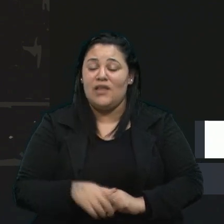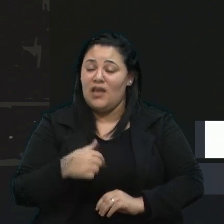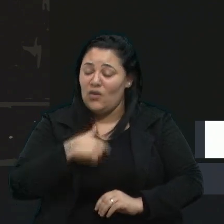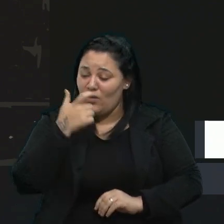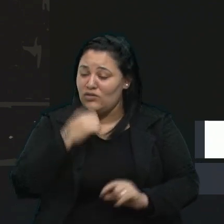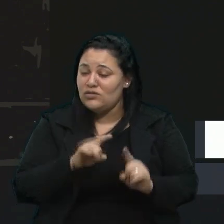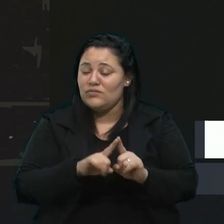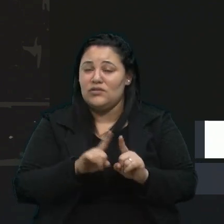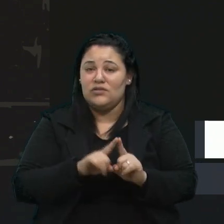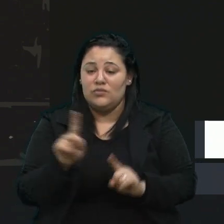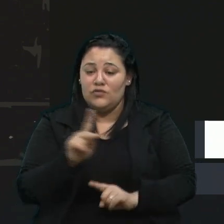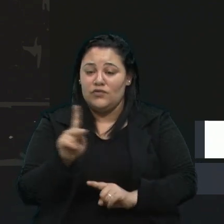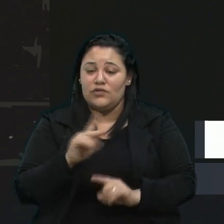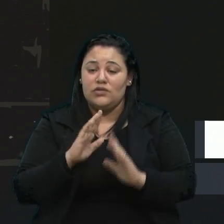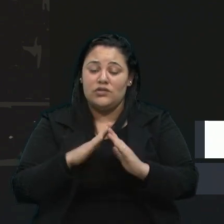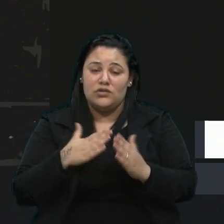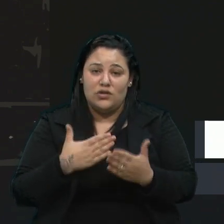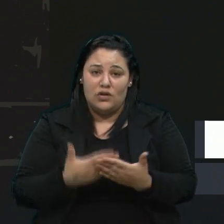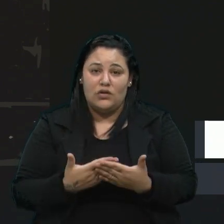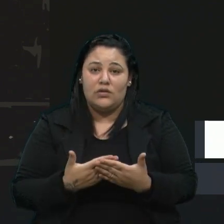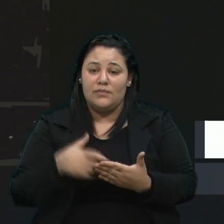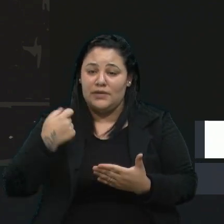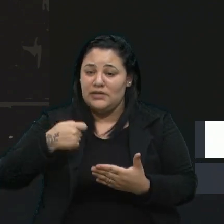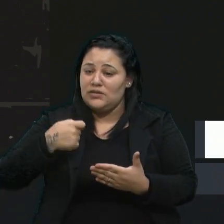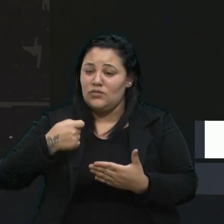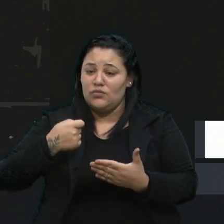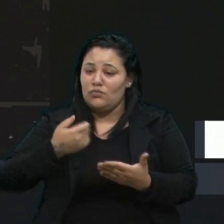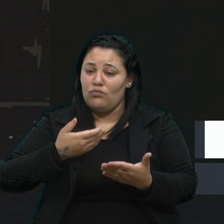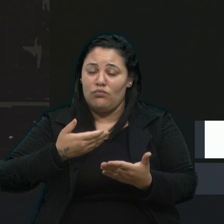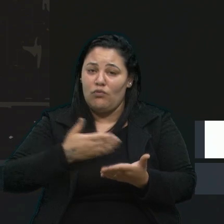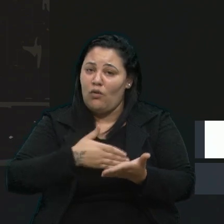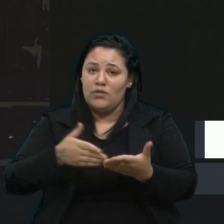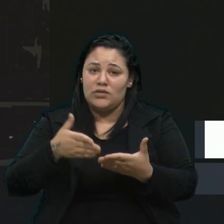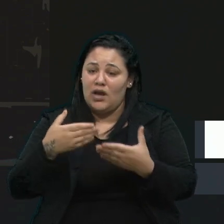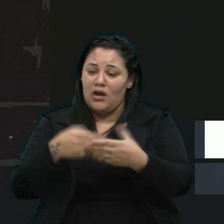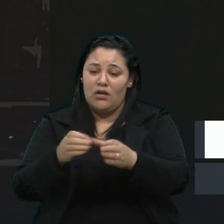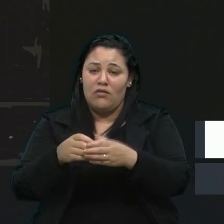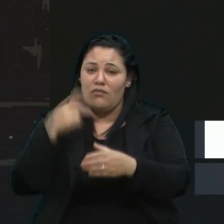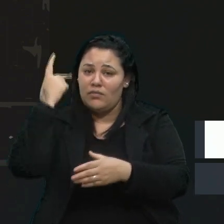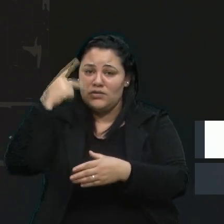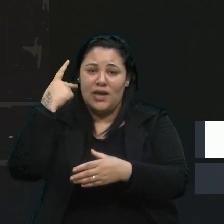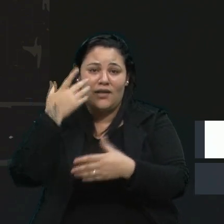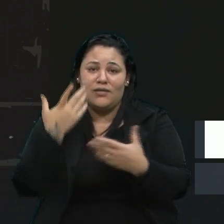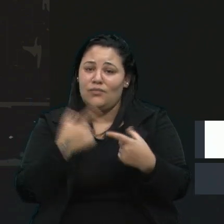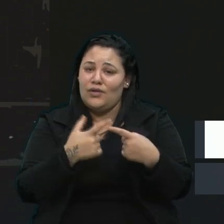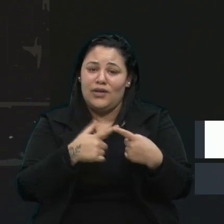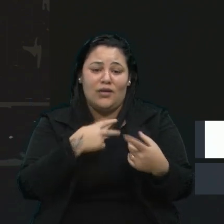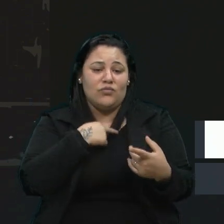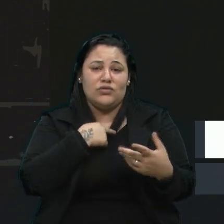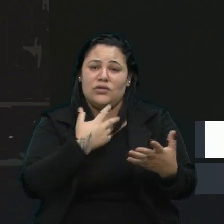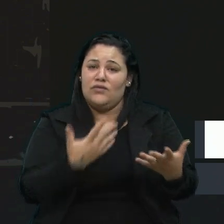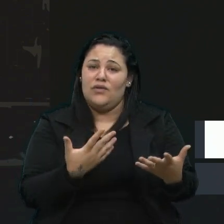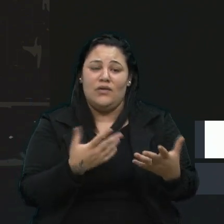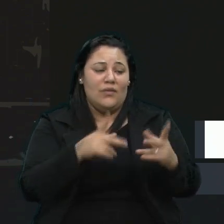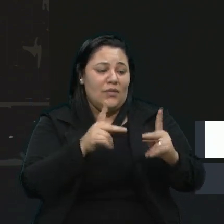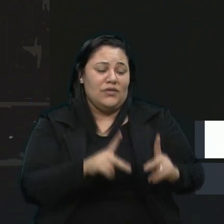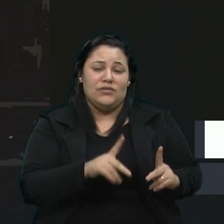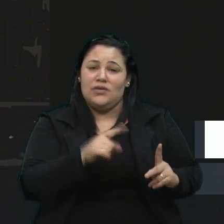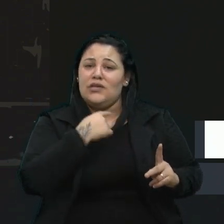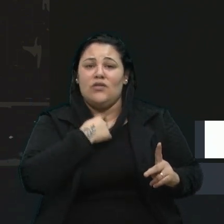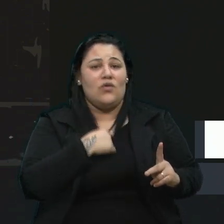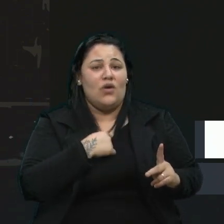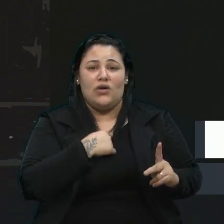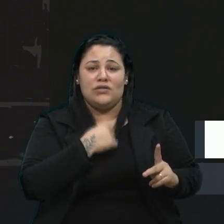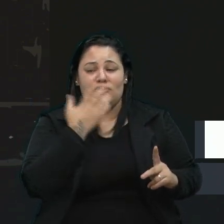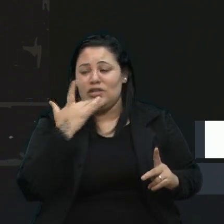de escolinhas têm que passar por psiquiatras, porque não é possível que um professor, uma pessoa que não gosta de criança, vai